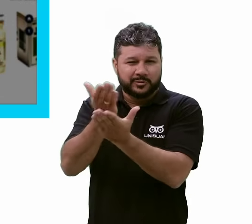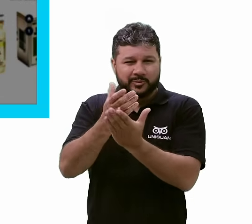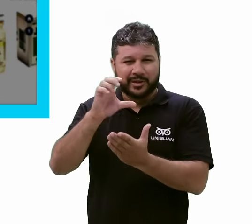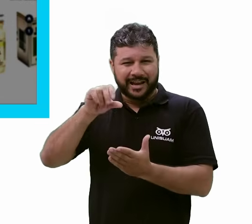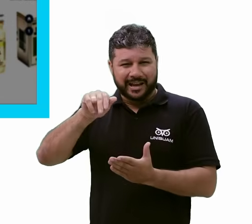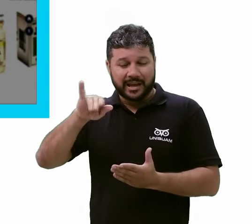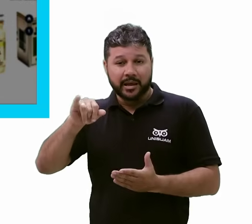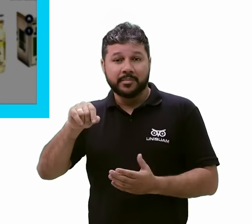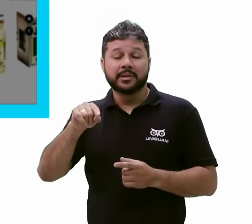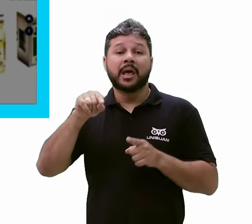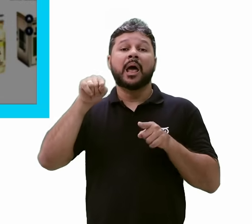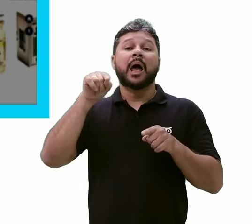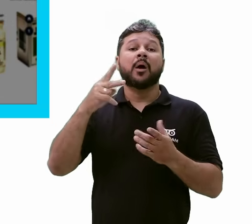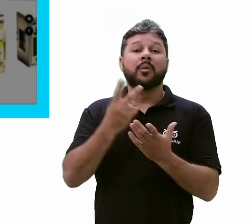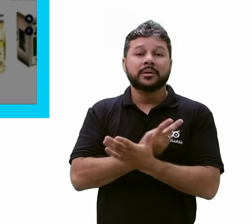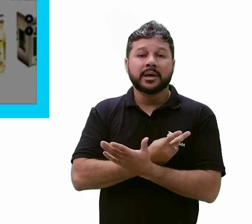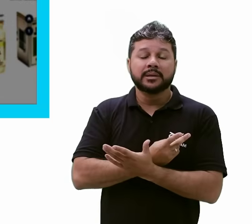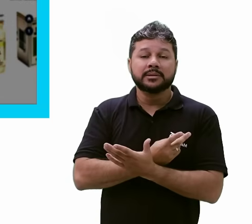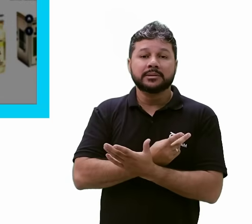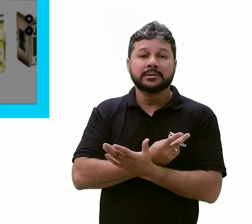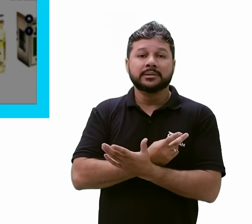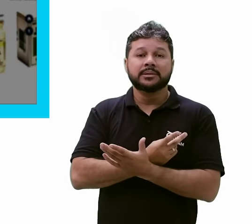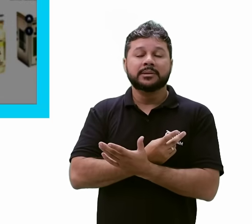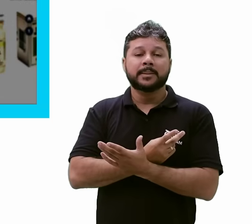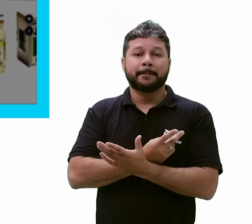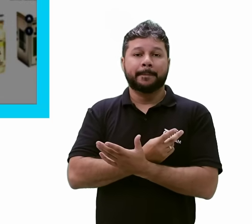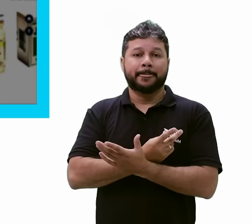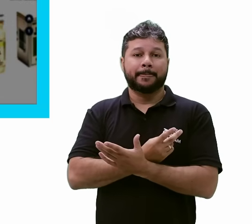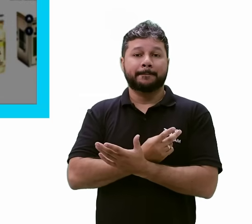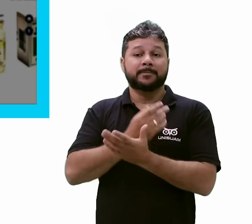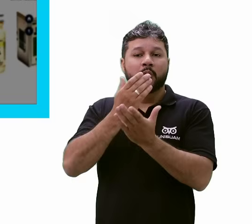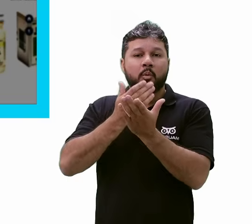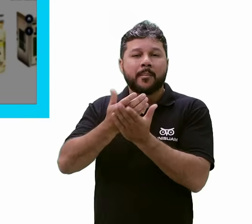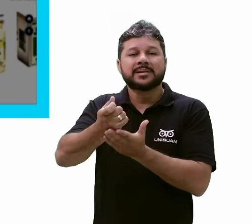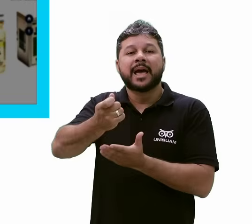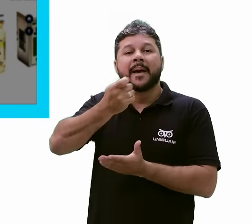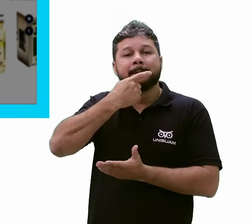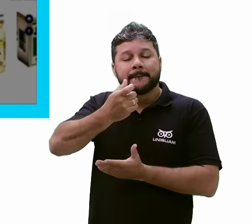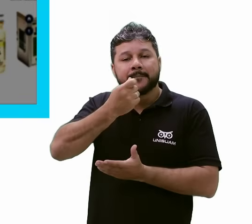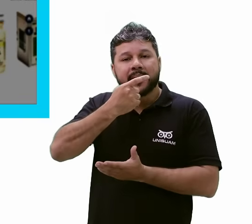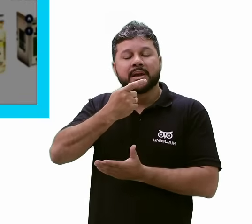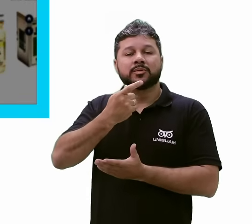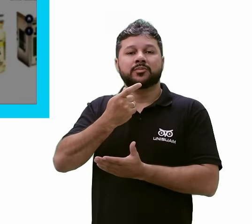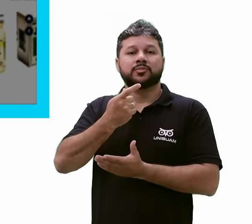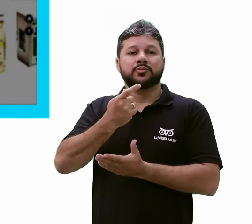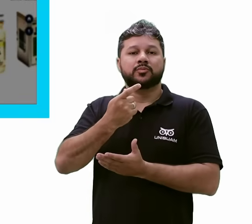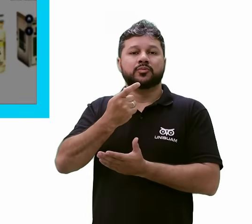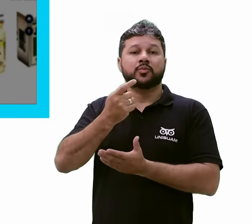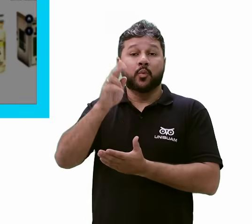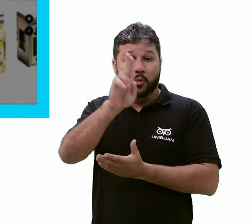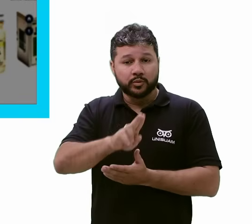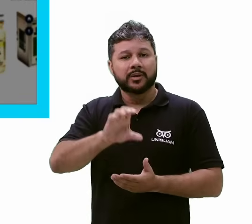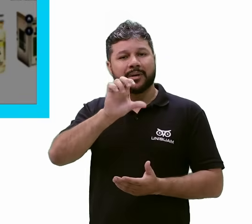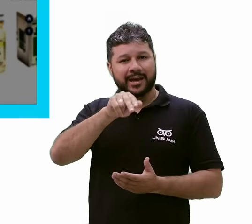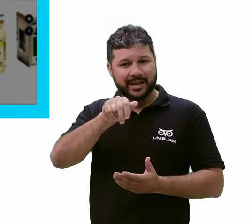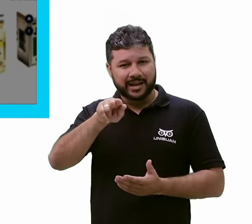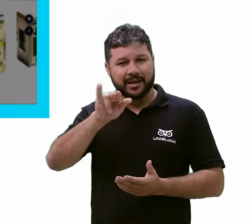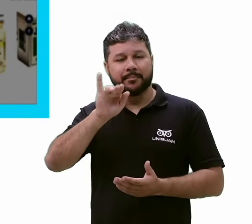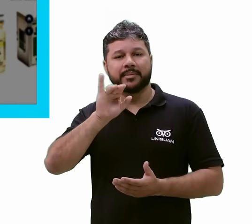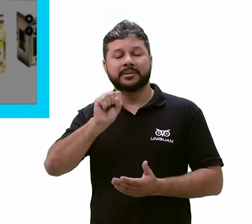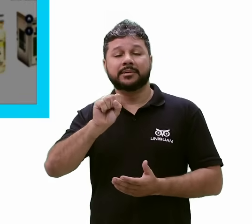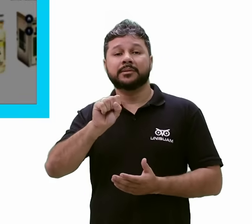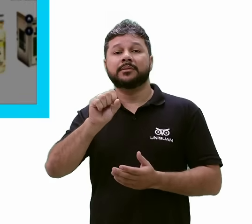cannabis, em 1981, ele é um dos primeiros a fazer uma medicação, né, oriunda de